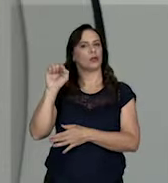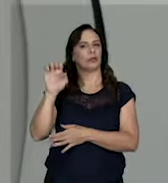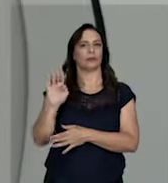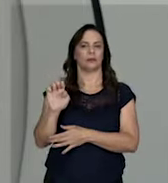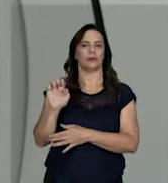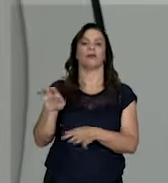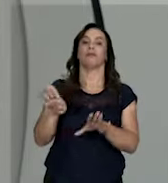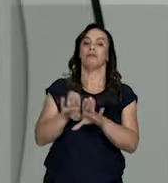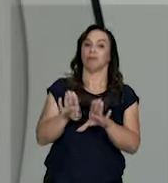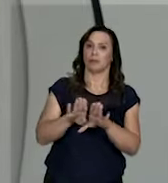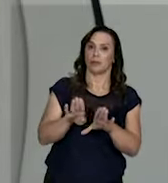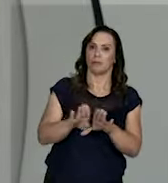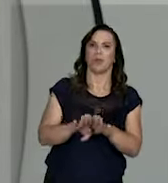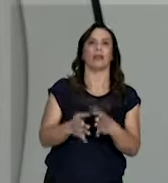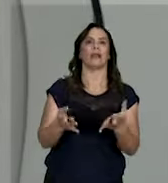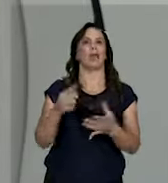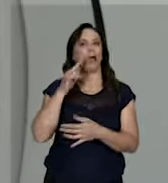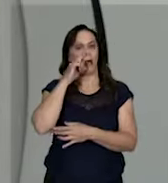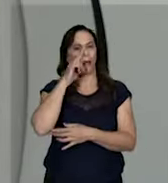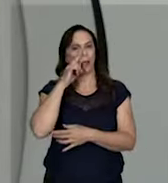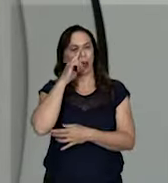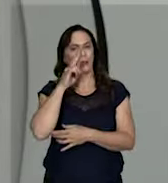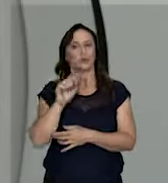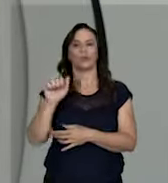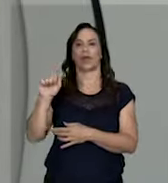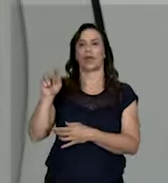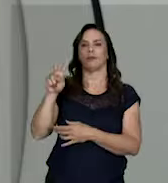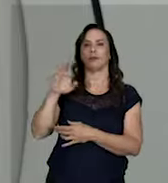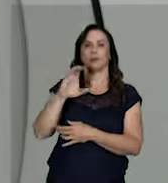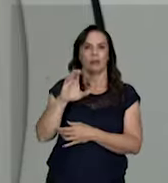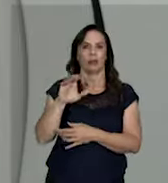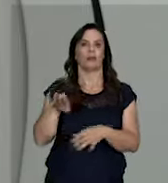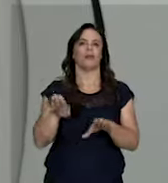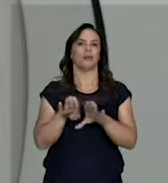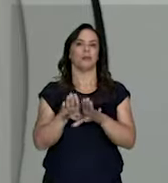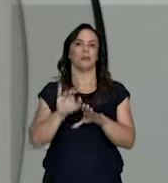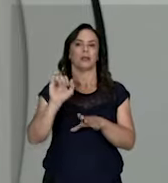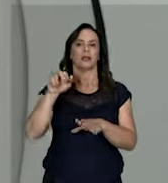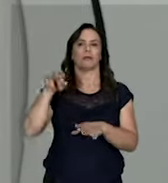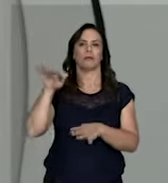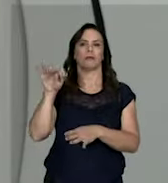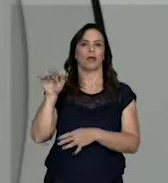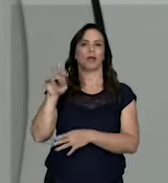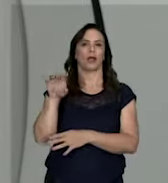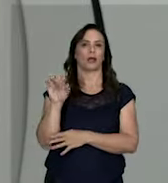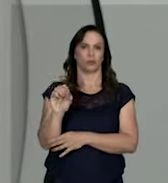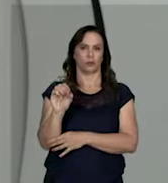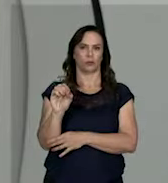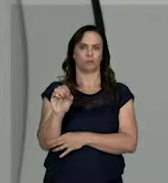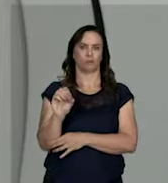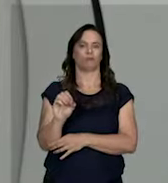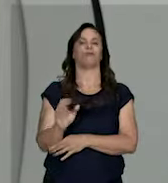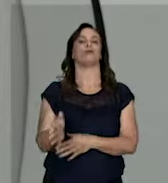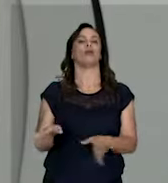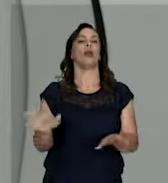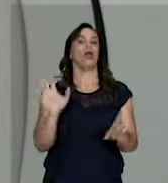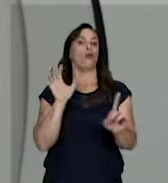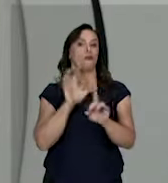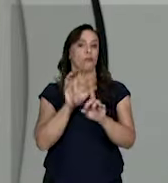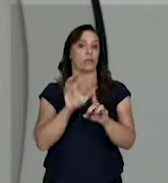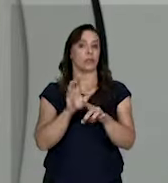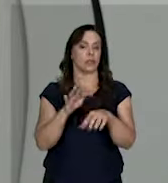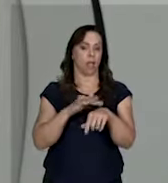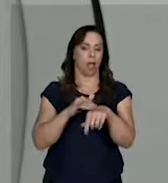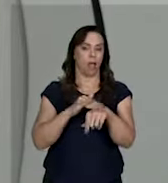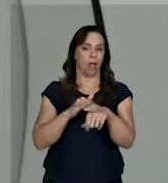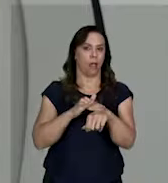como o AVC, o infarto. Nós temos ações também, né, na nossa pele, levando um